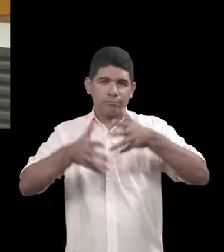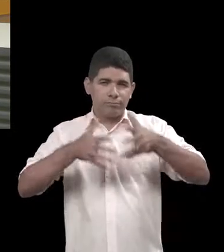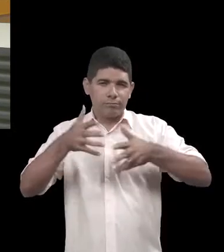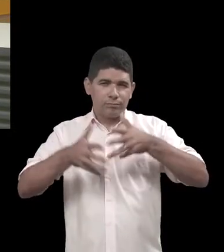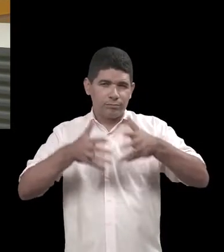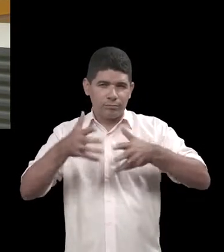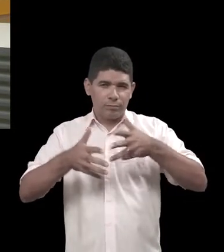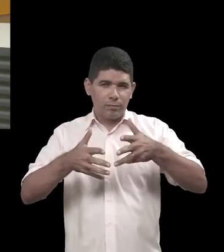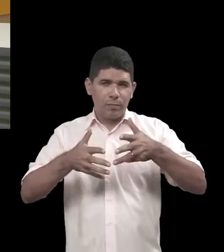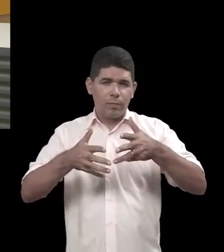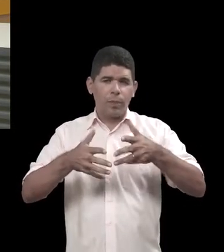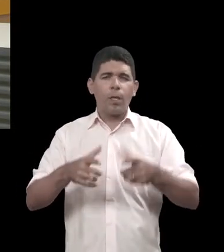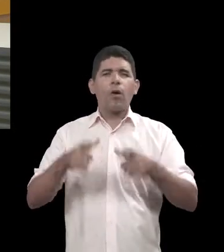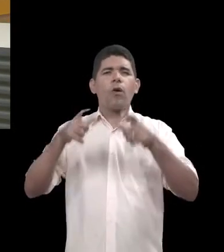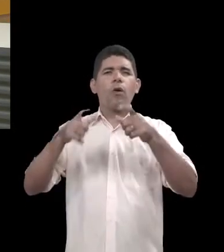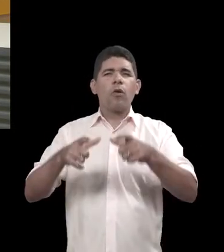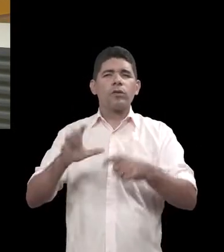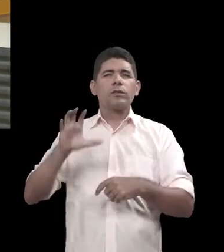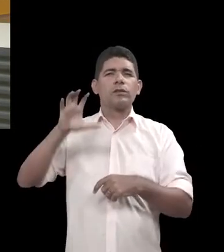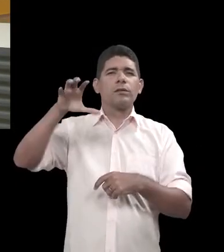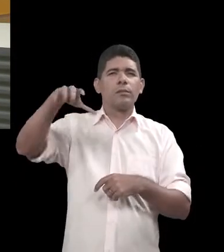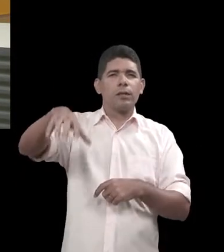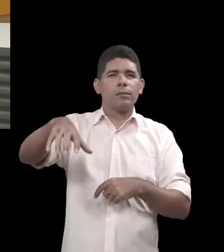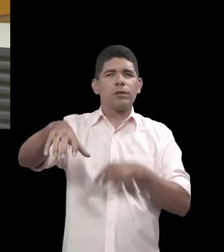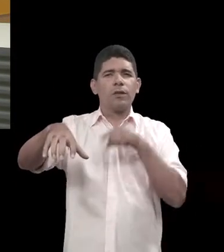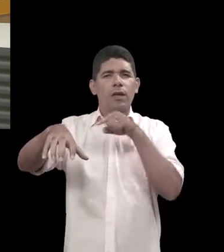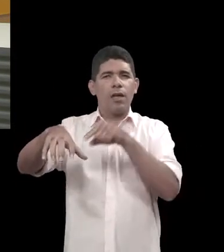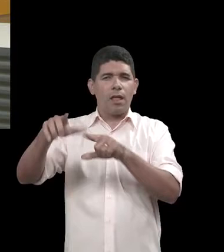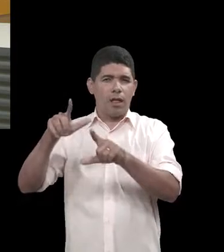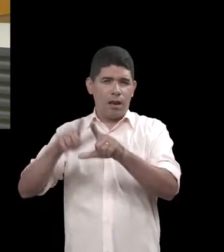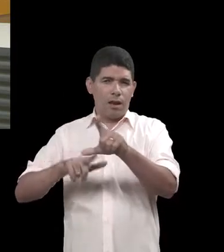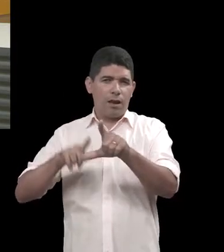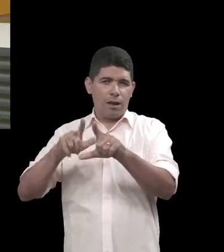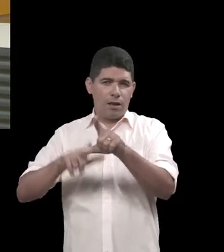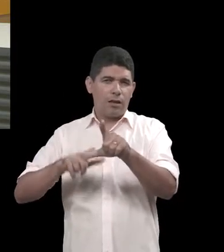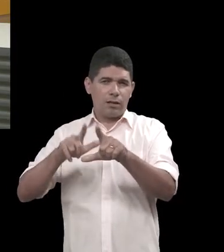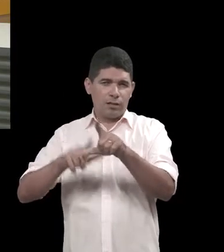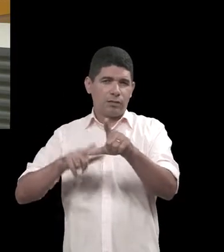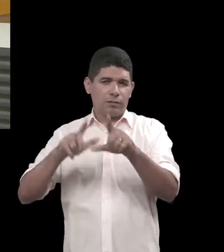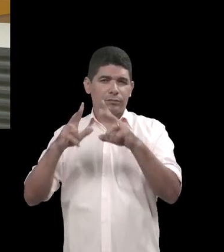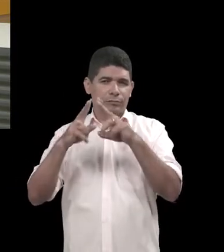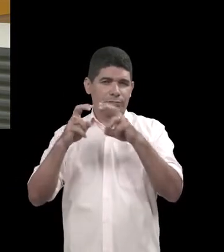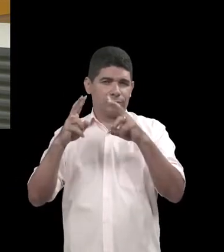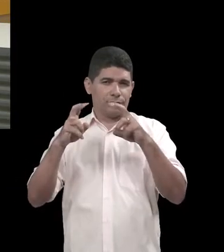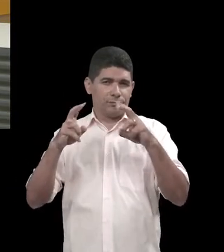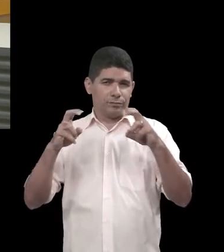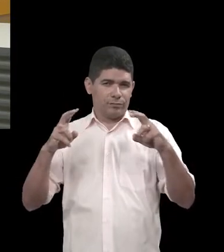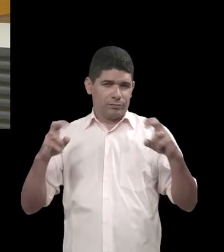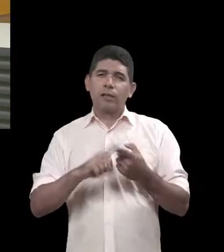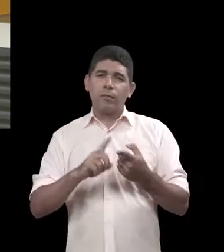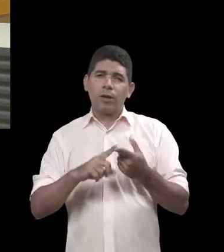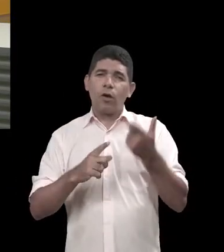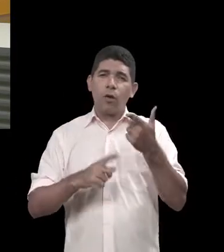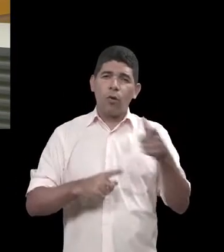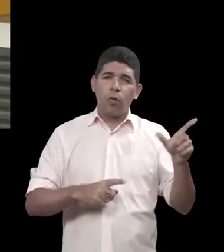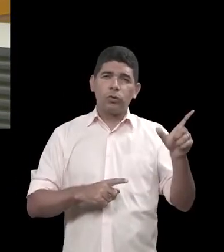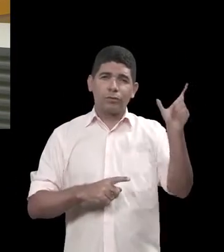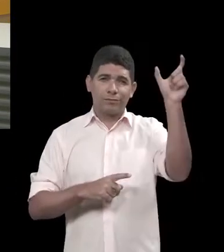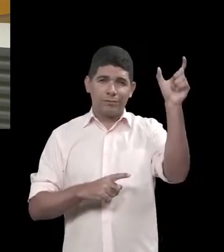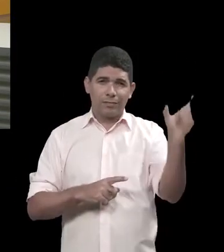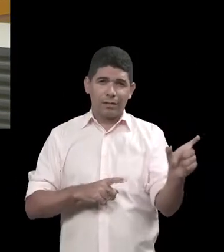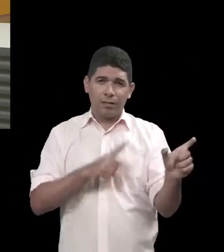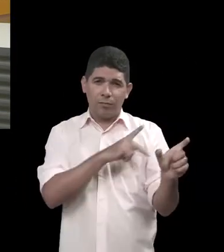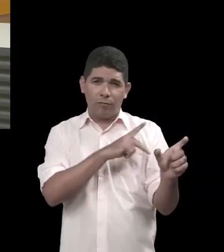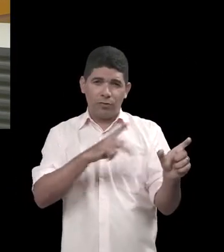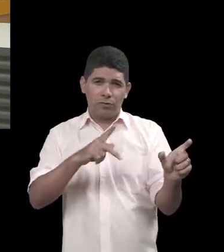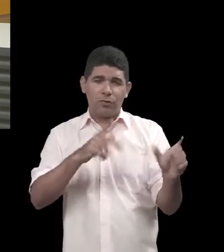dentro do Centro de Ciências Humanas, Letras e Artes. E tem uma outra professora que também é fluente em Libras, que é do Centro de Educação,